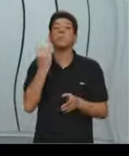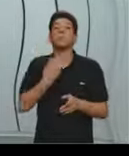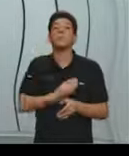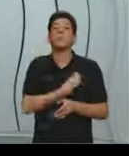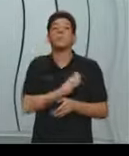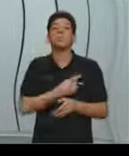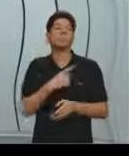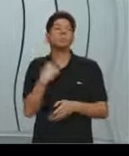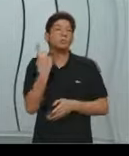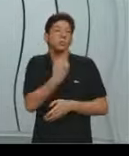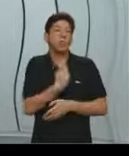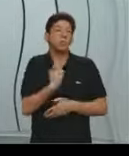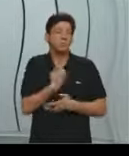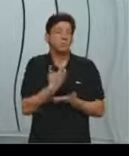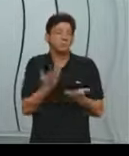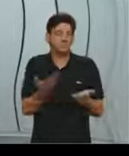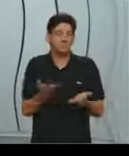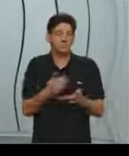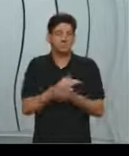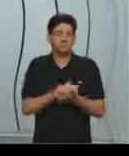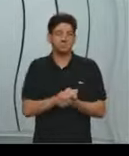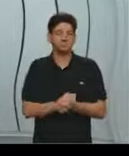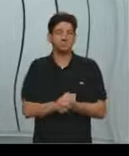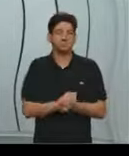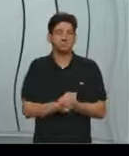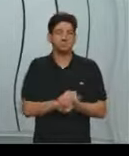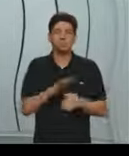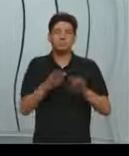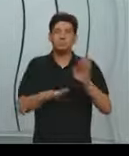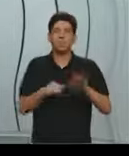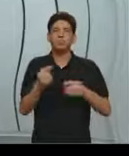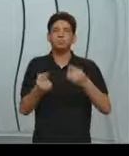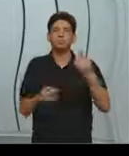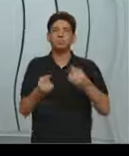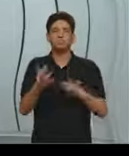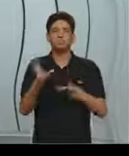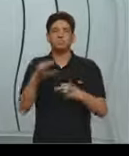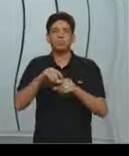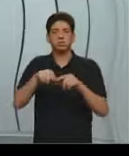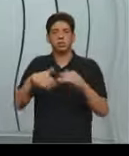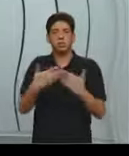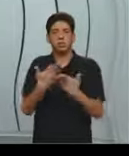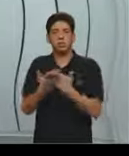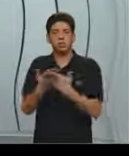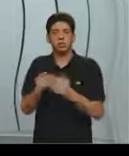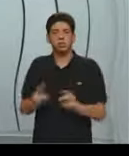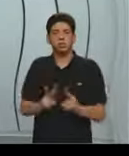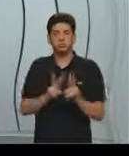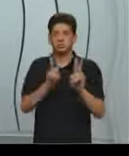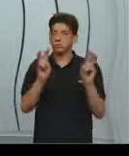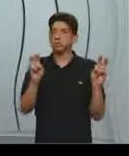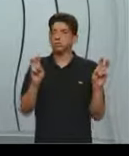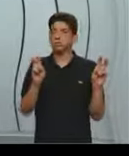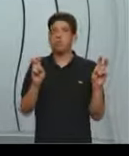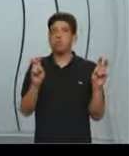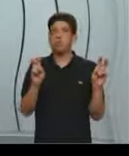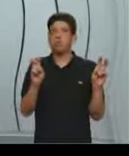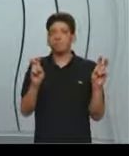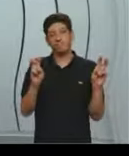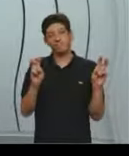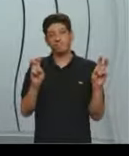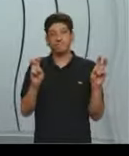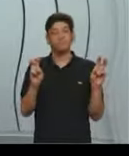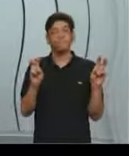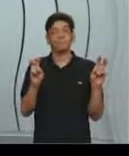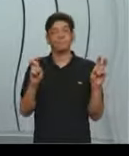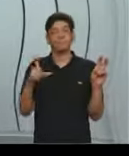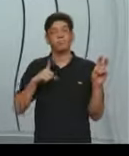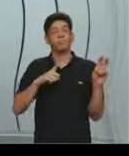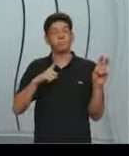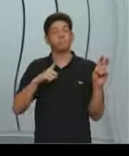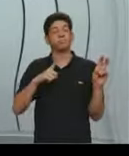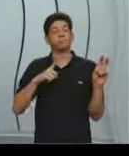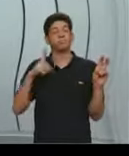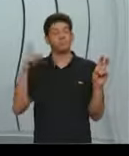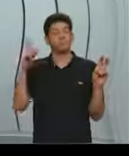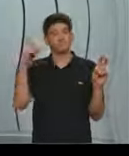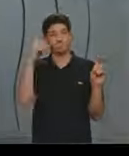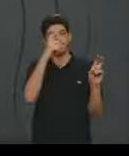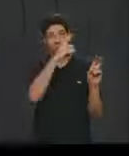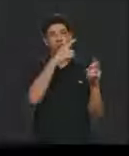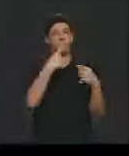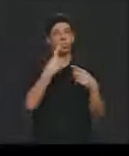nossa vida né e geralmente quando a gente vai discutir em sala de aula um tema que a princípio é a gente tem muita dificuldade